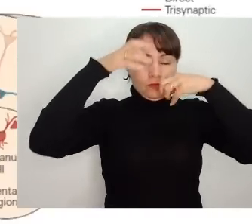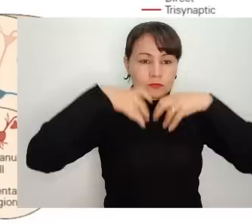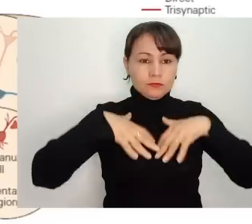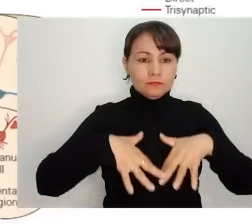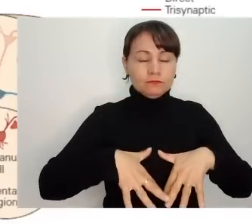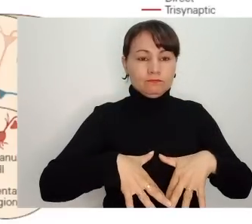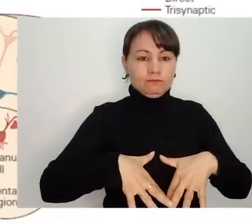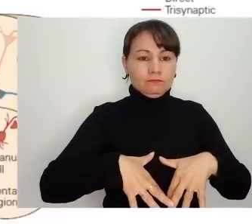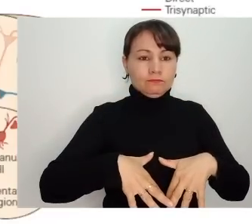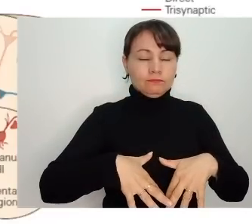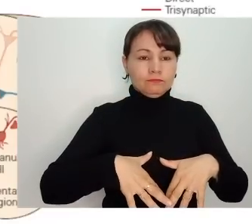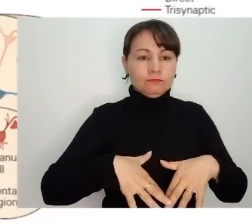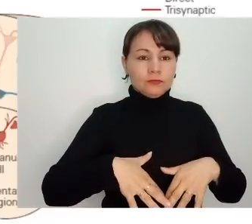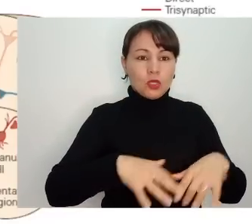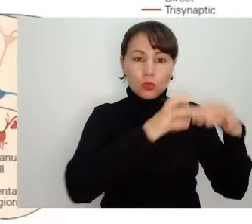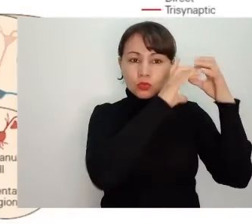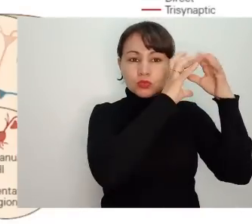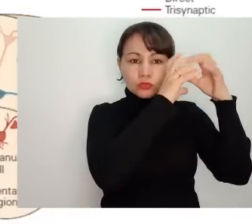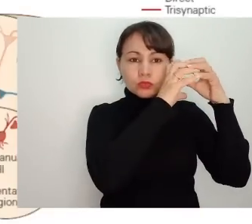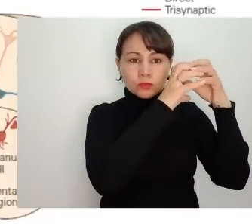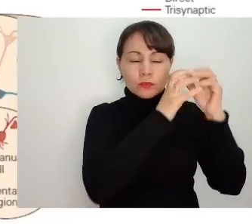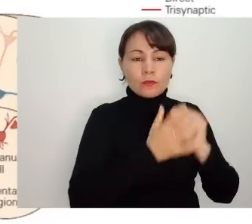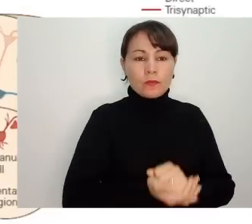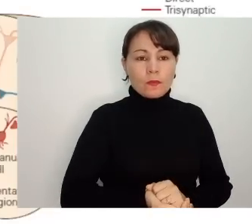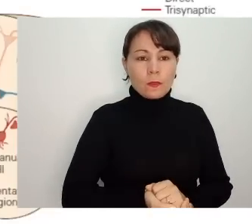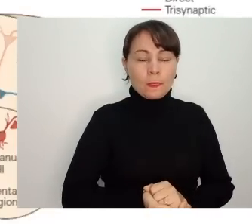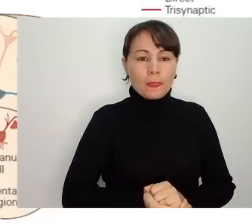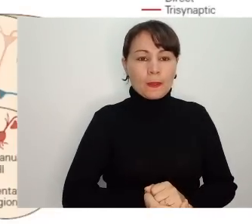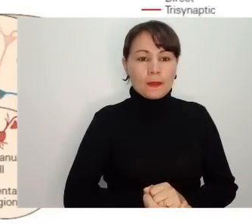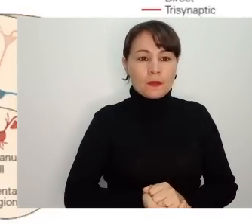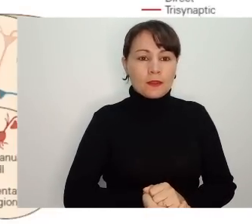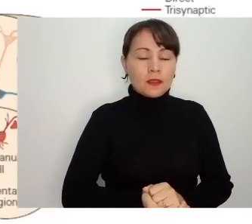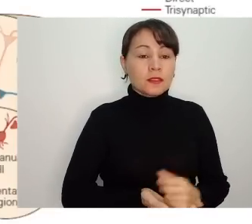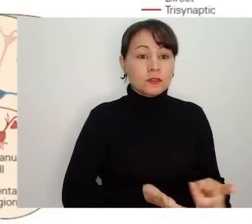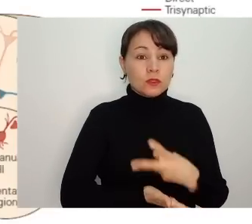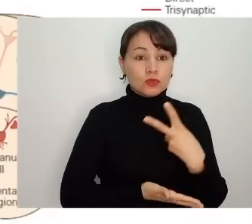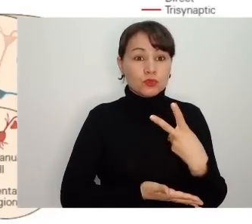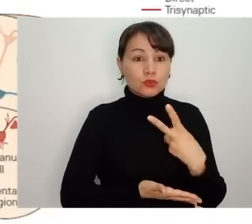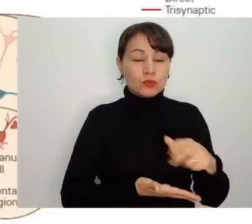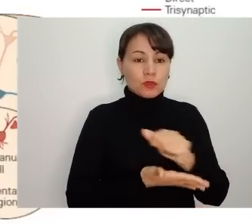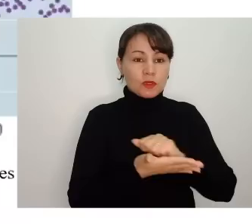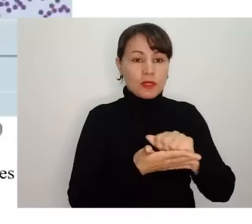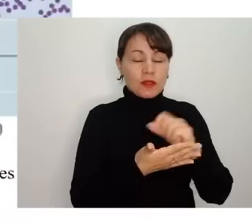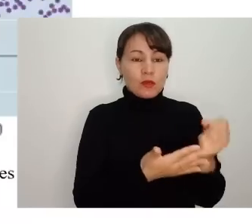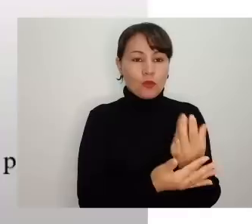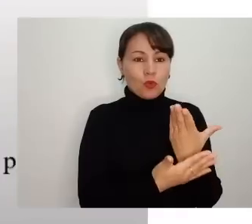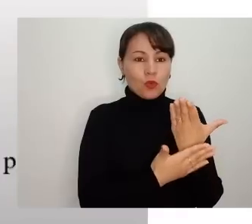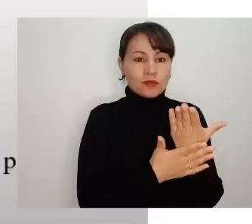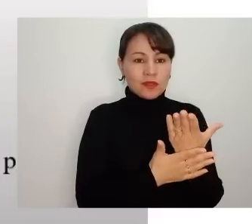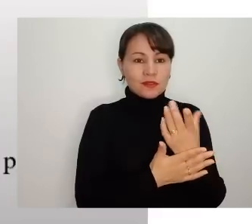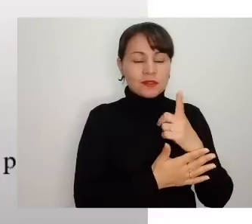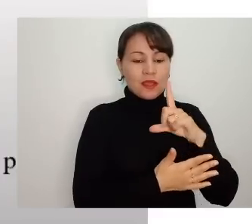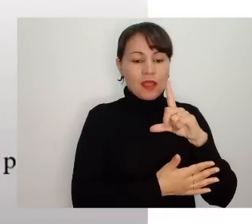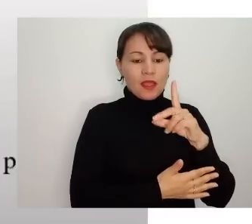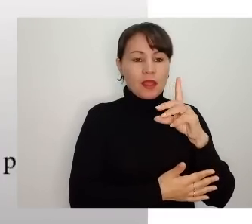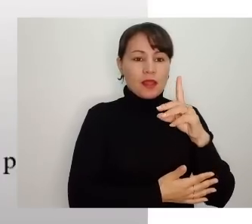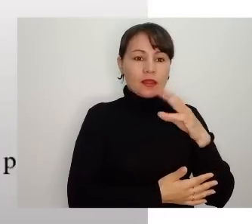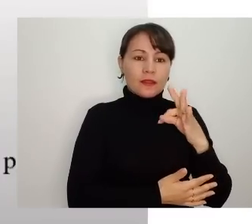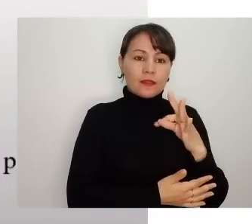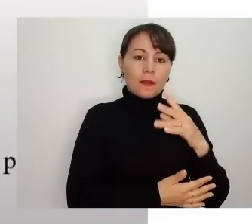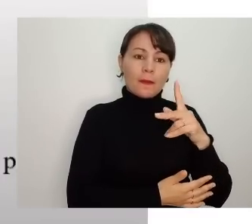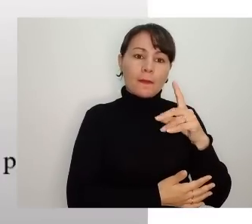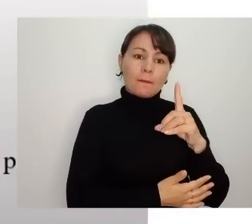nervoso central. O cerebelo. São as duas regiões que acontecem a